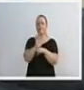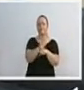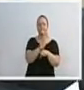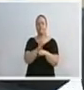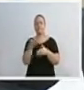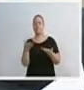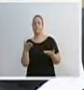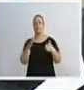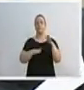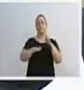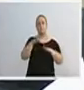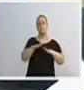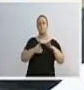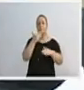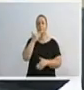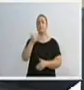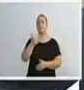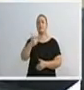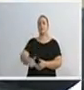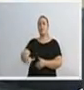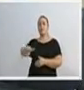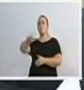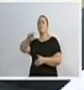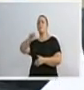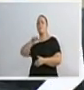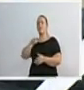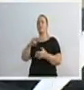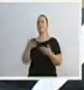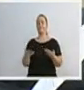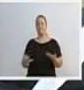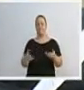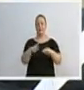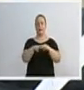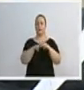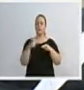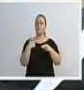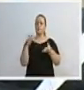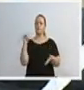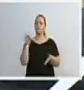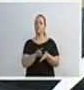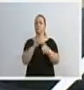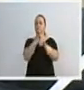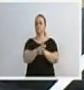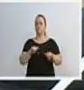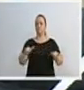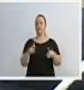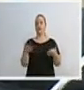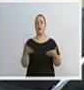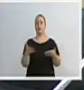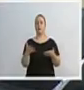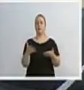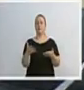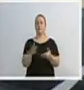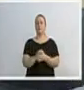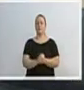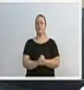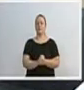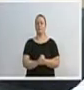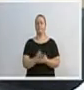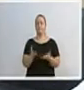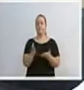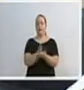se pedissem com muita antecedência. Então, estou fazendo o registro até para dar o retorno àqueles que passaram pelos